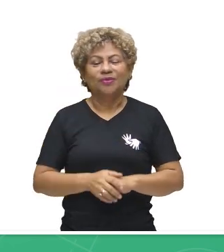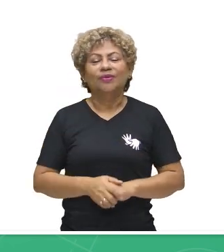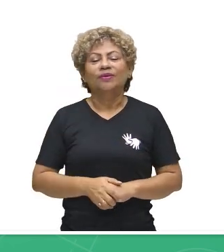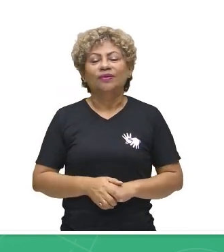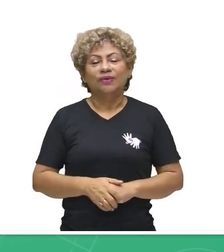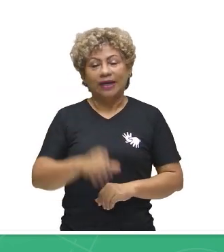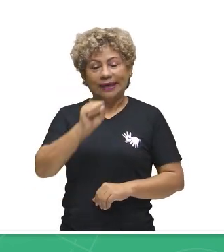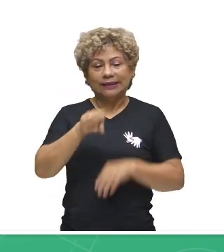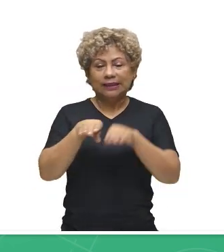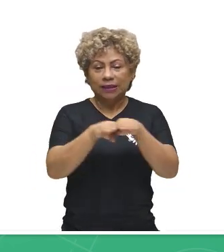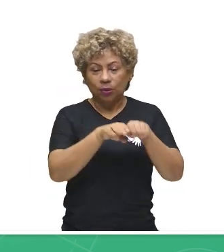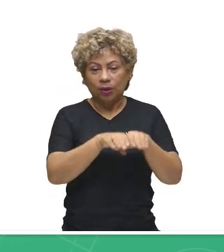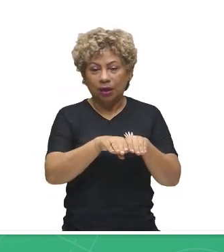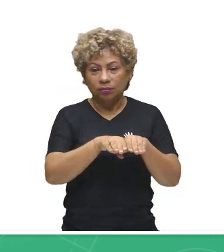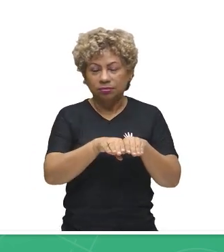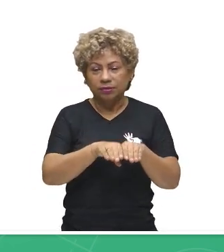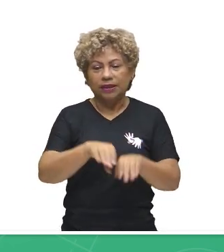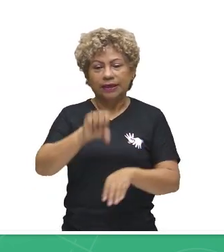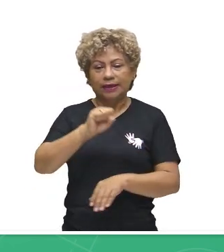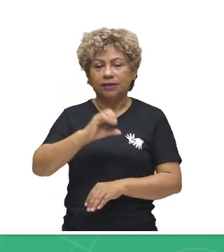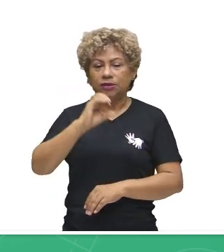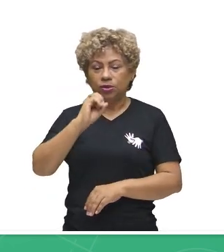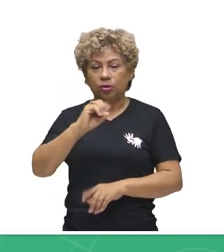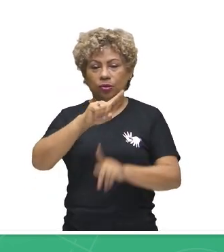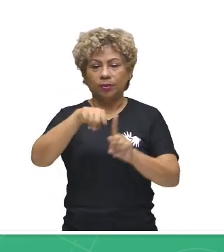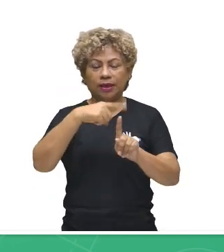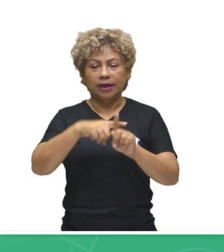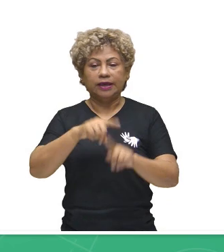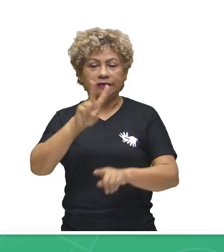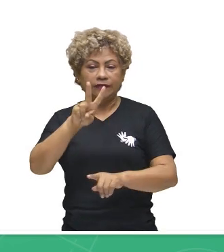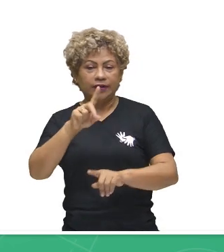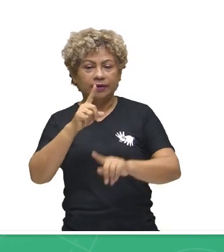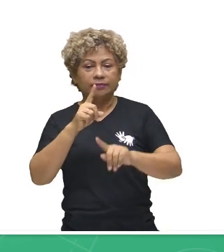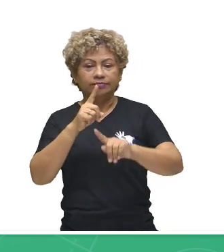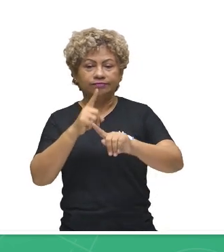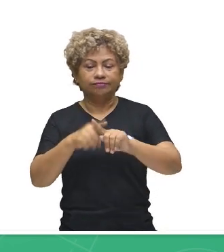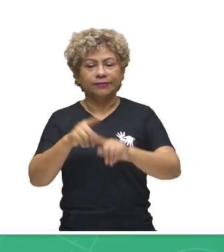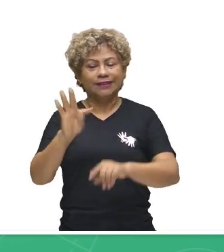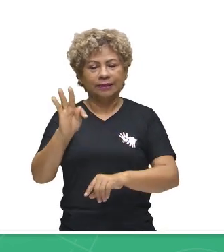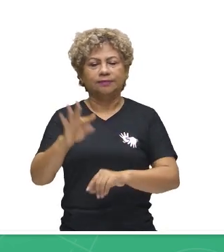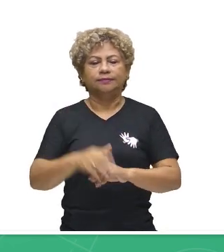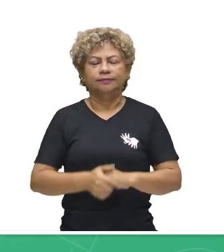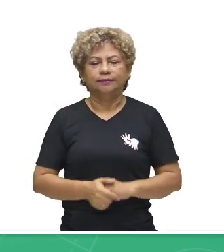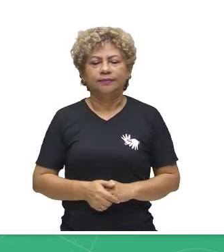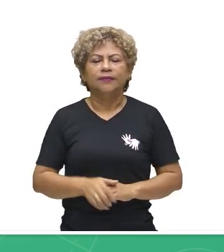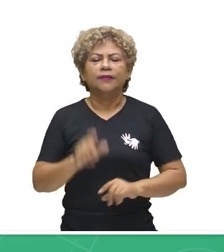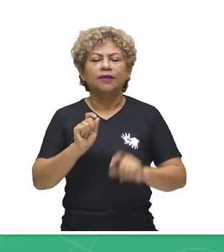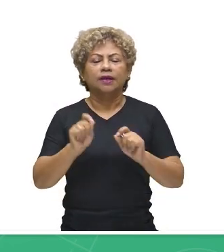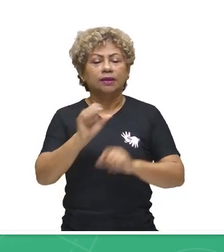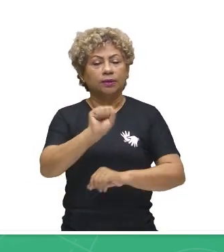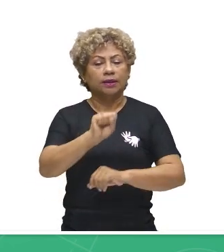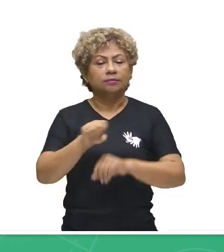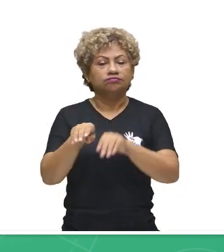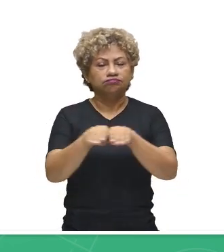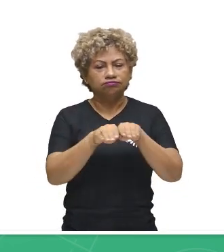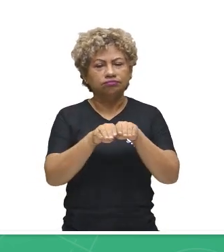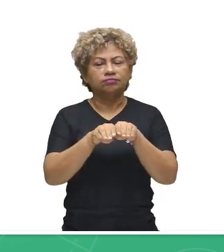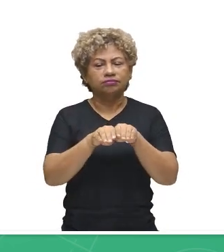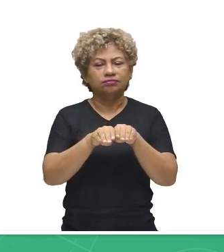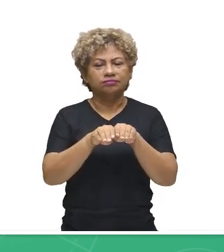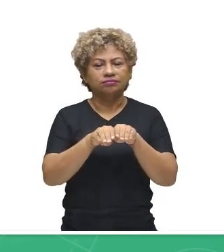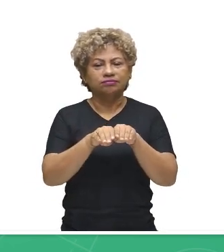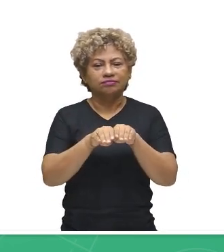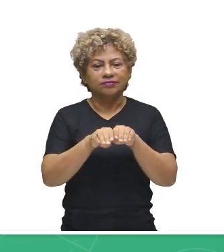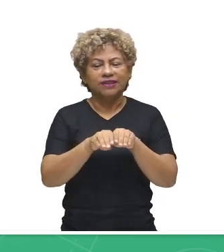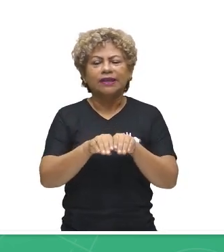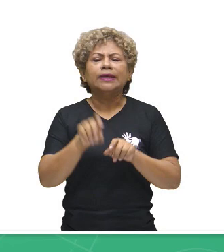SOVT. Aí temos que o espaço inicial é 8 e a velocidade que encontramos do gráfico vai